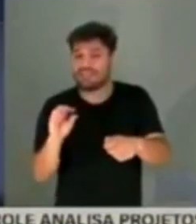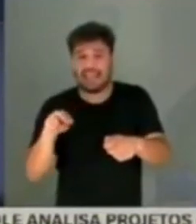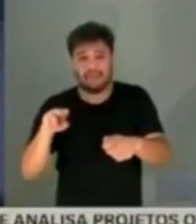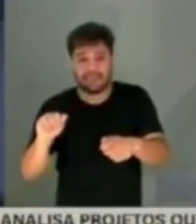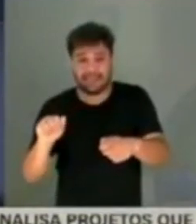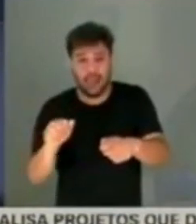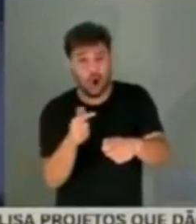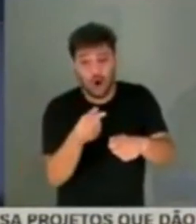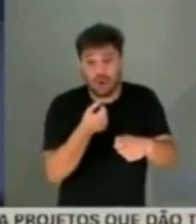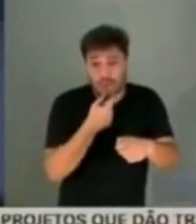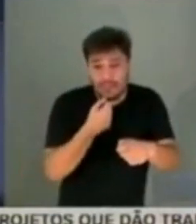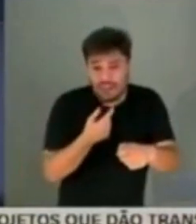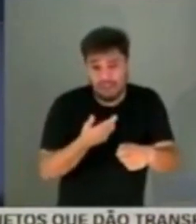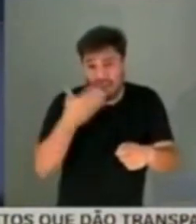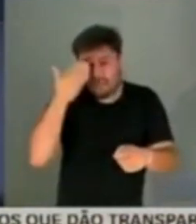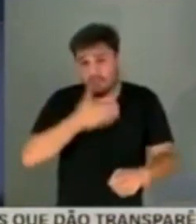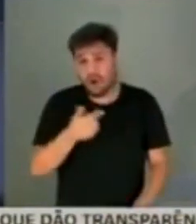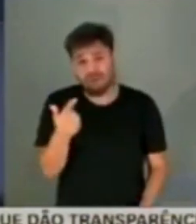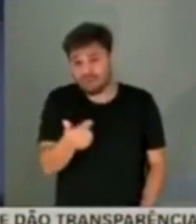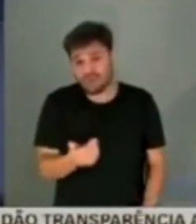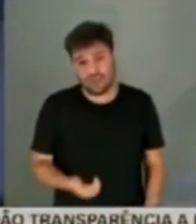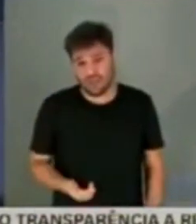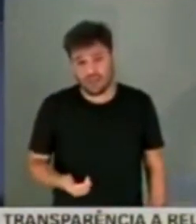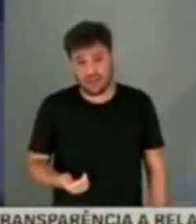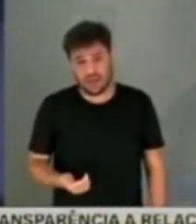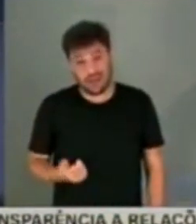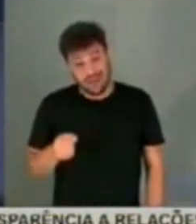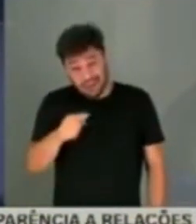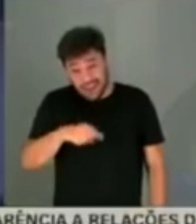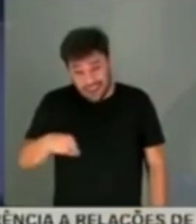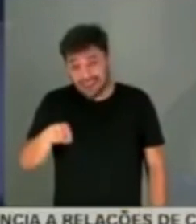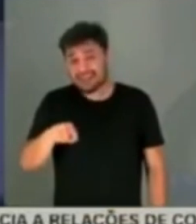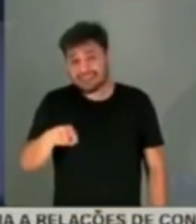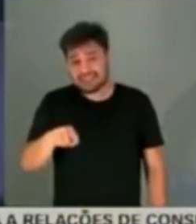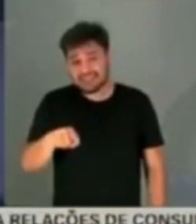outros medicamentos, além de não terem eficácia, eles são